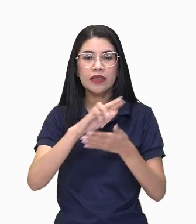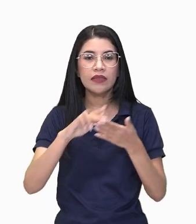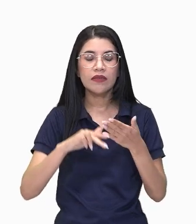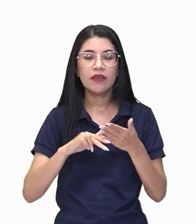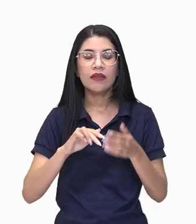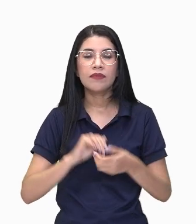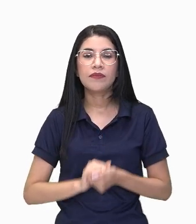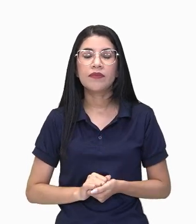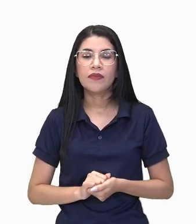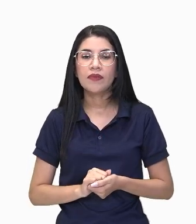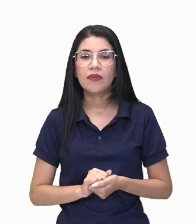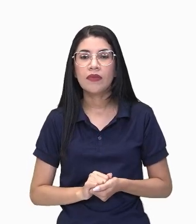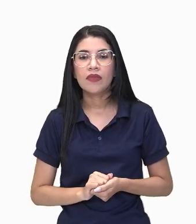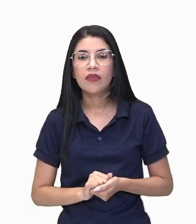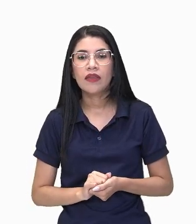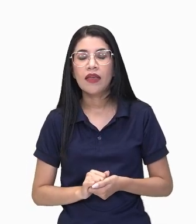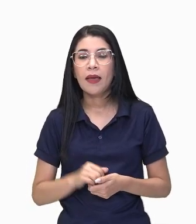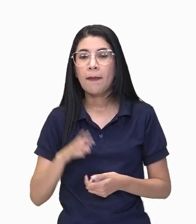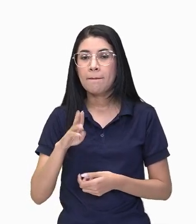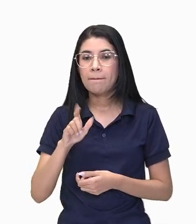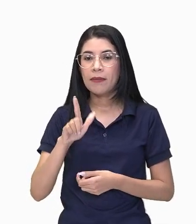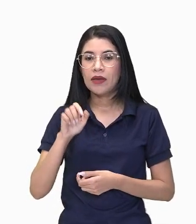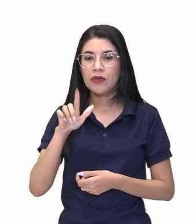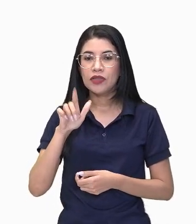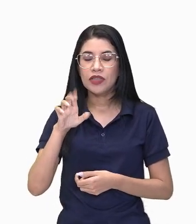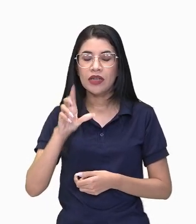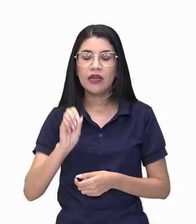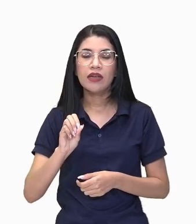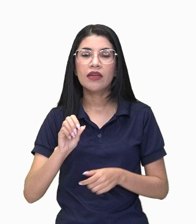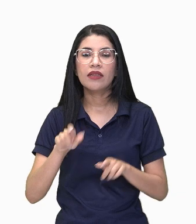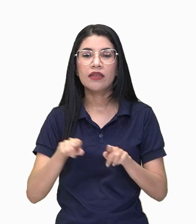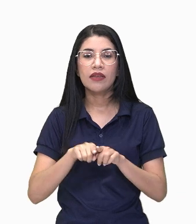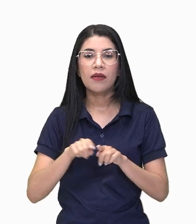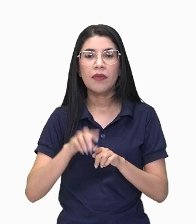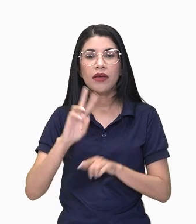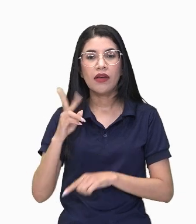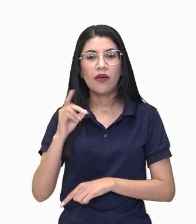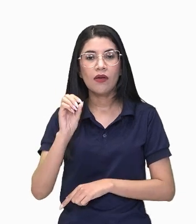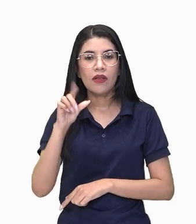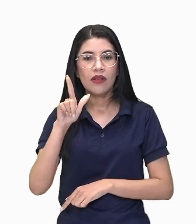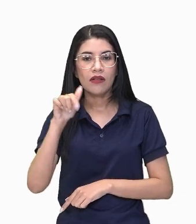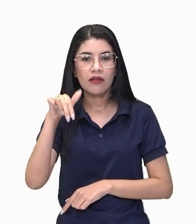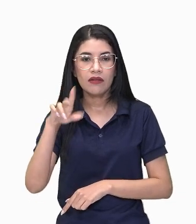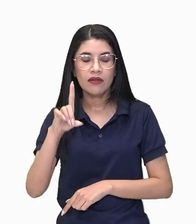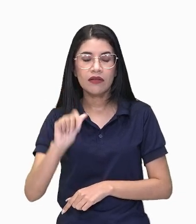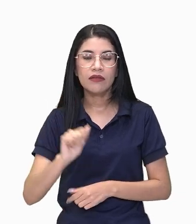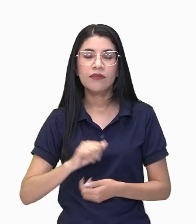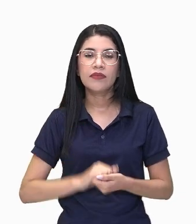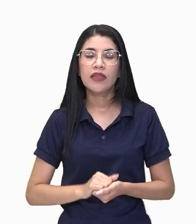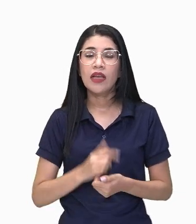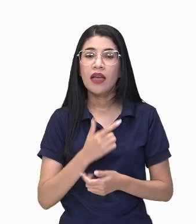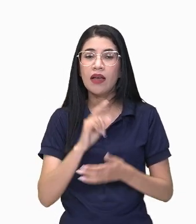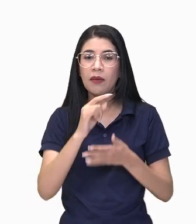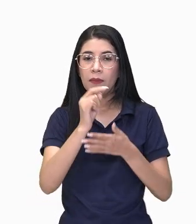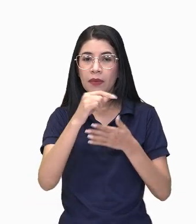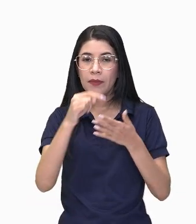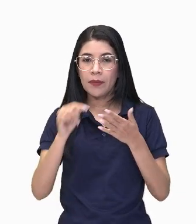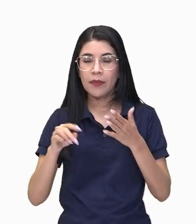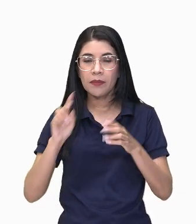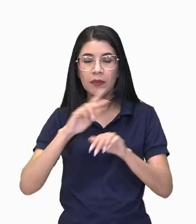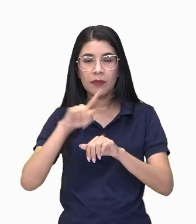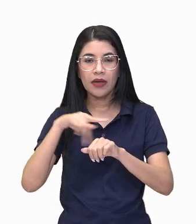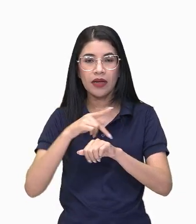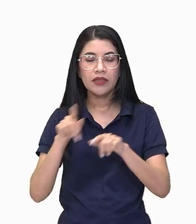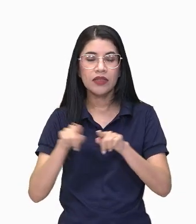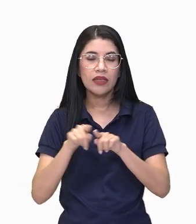temos aí os Países Baixos, hoje é a Bélgica e a Holanda, tá? Então, fora esses Países Baixos, nós temos